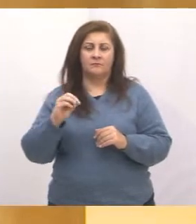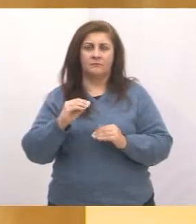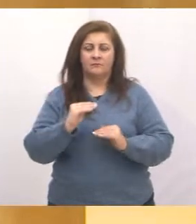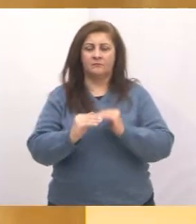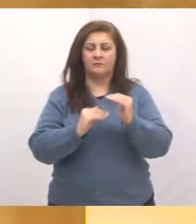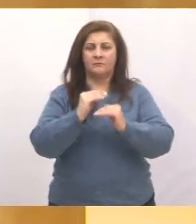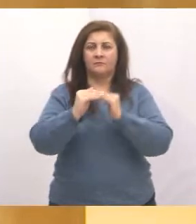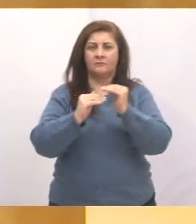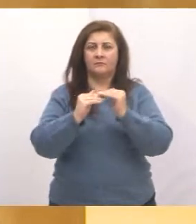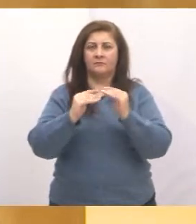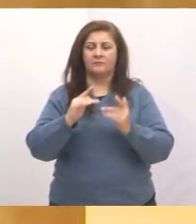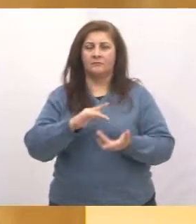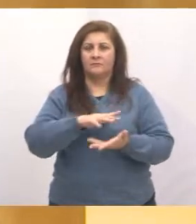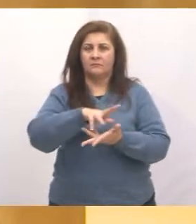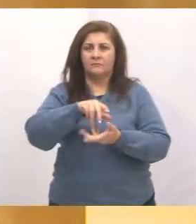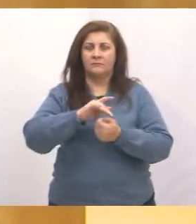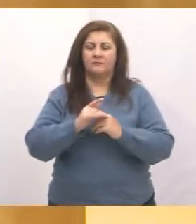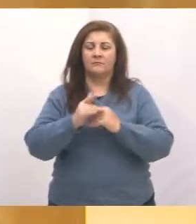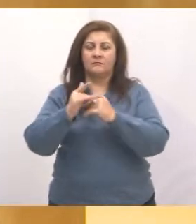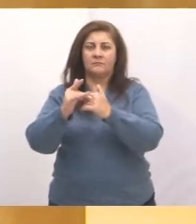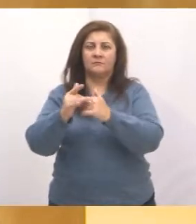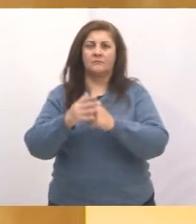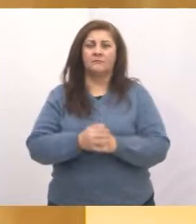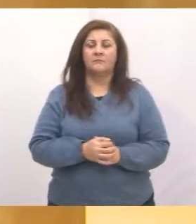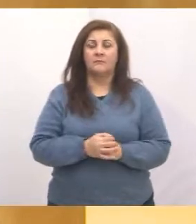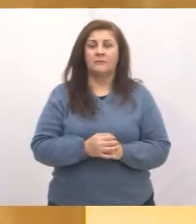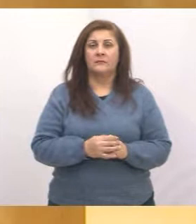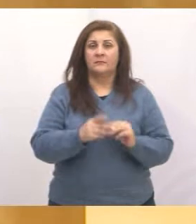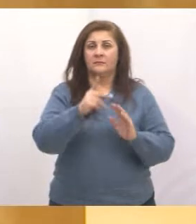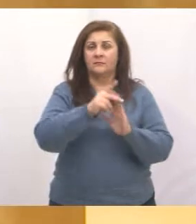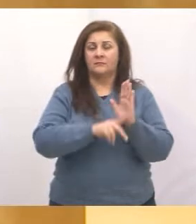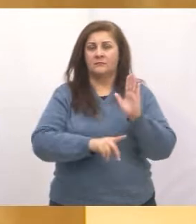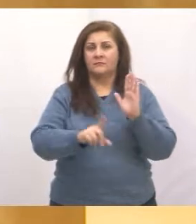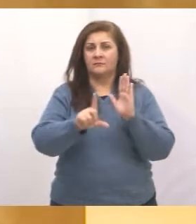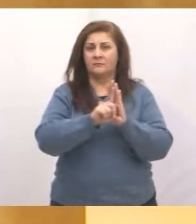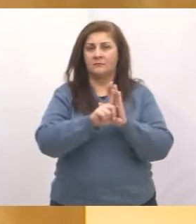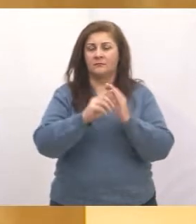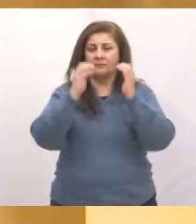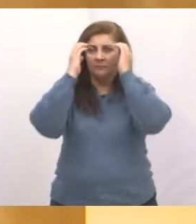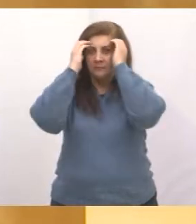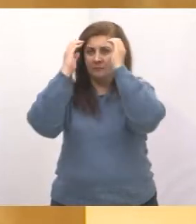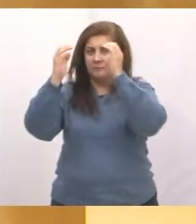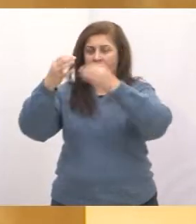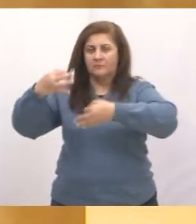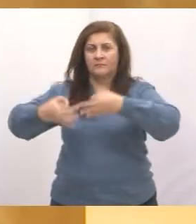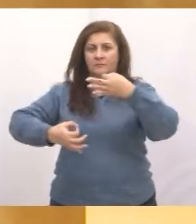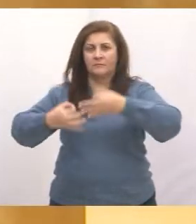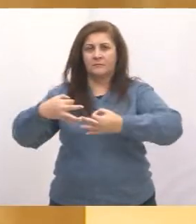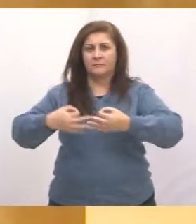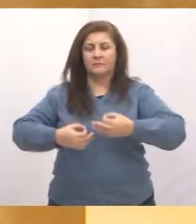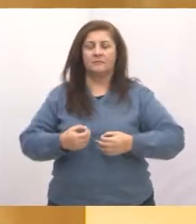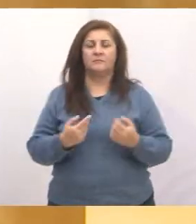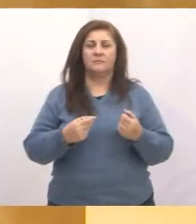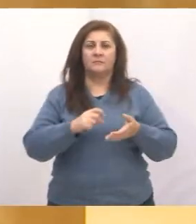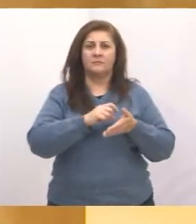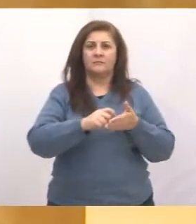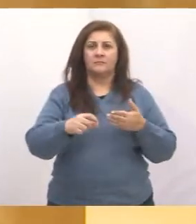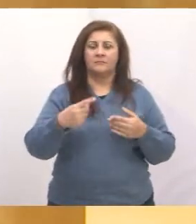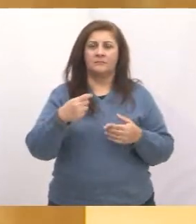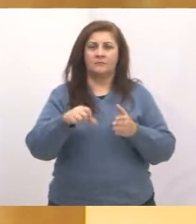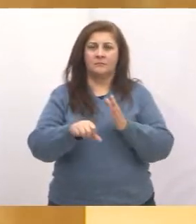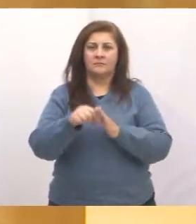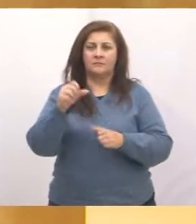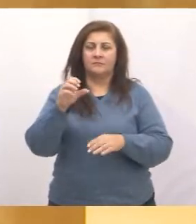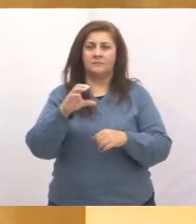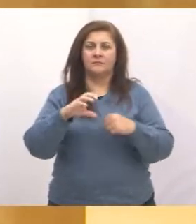sustentável. Ressalta-se que esse projeto de lei possui um sólido escopo legal, conforme dispõem os incisos 1º do artigo 30 da